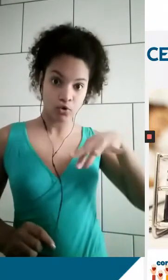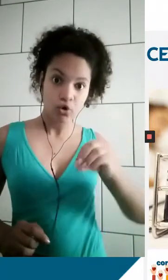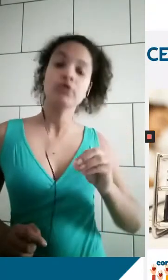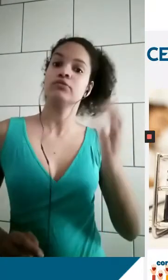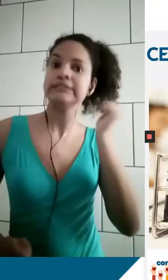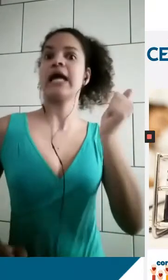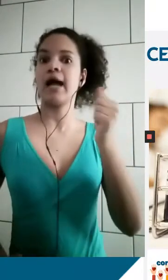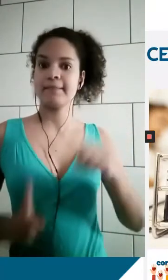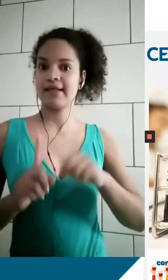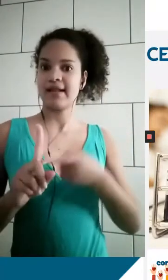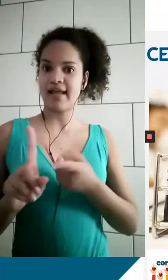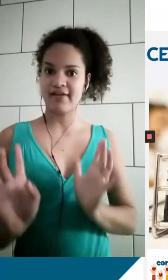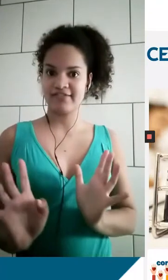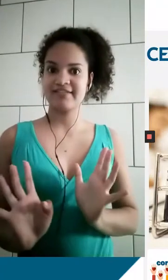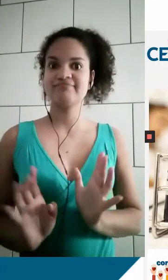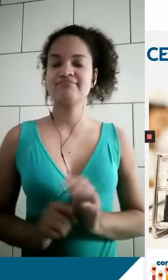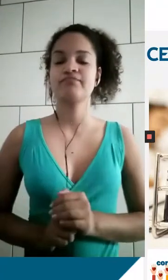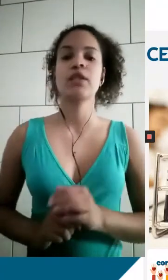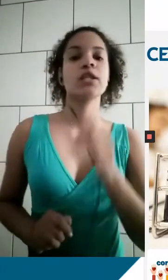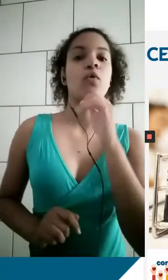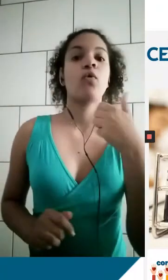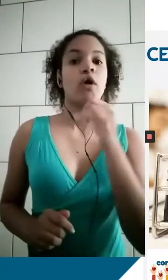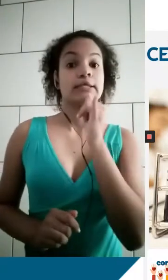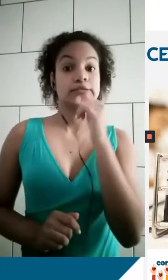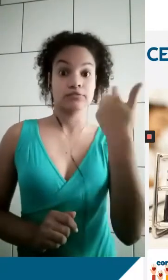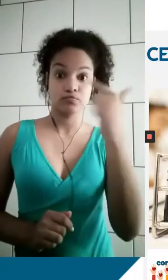possível gravidez. Por exemplo, quando o indivíduo tem